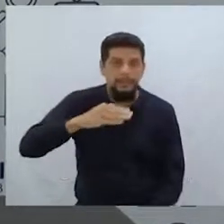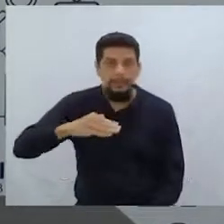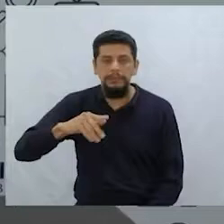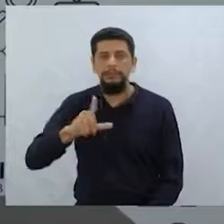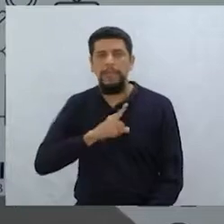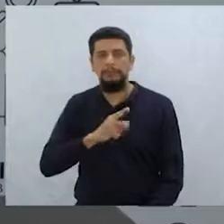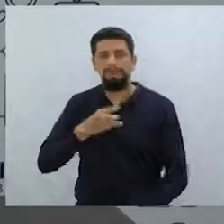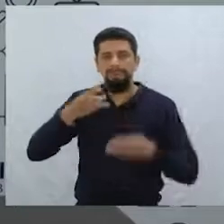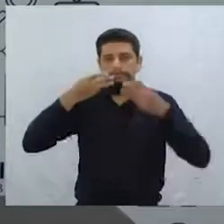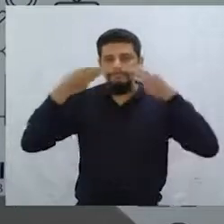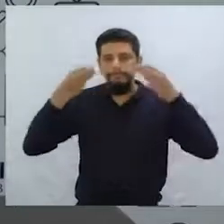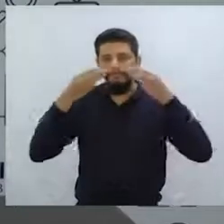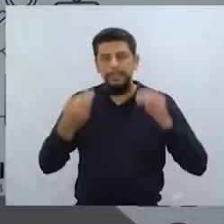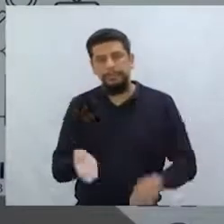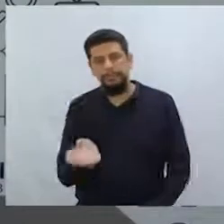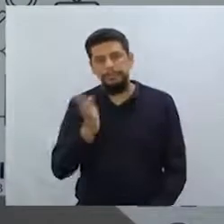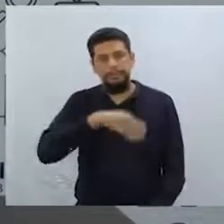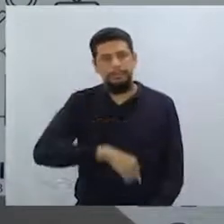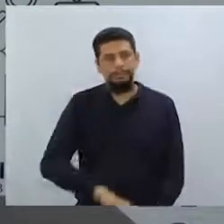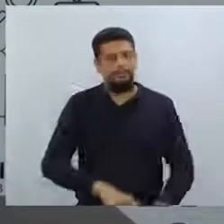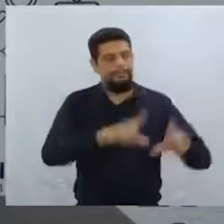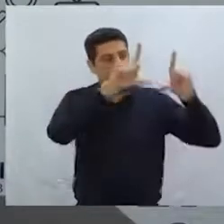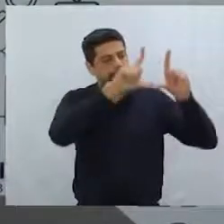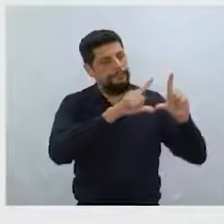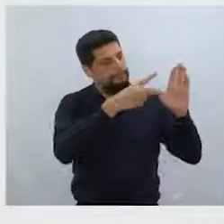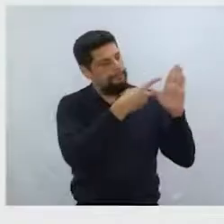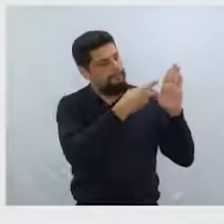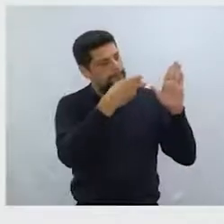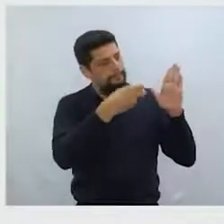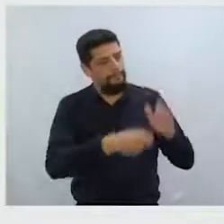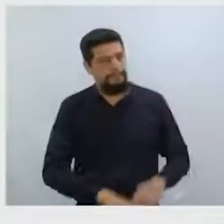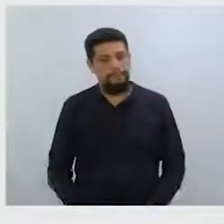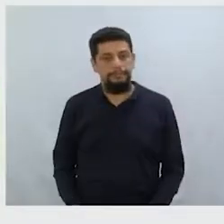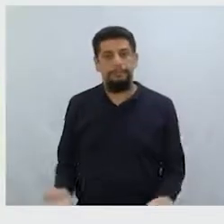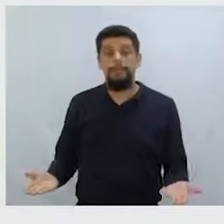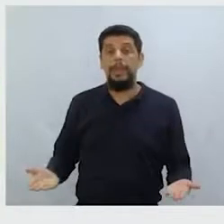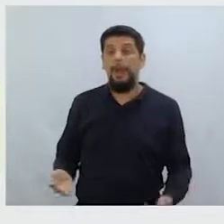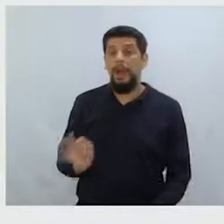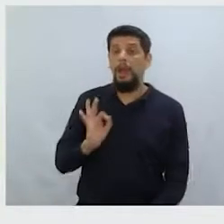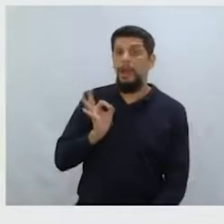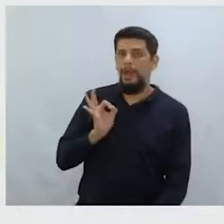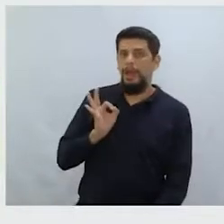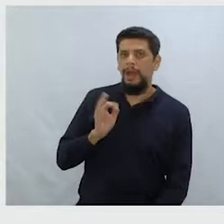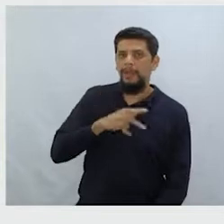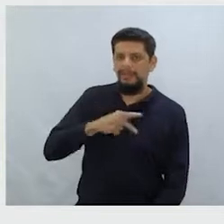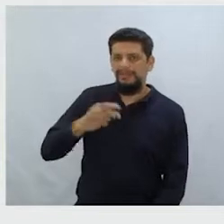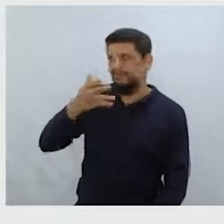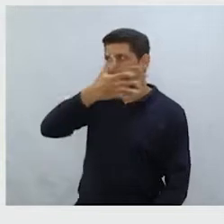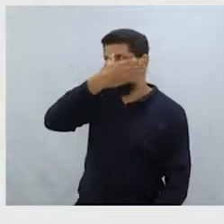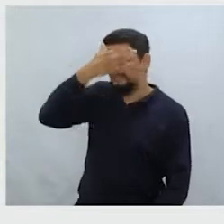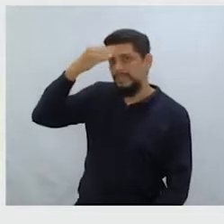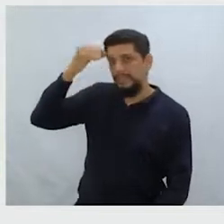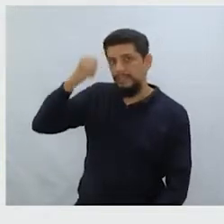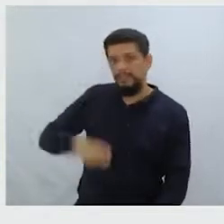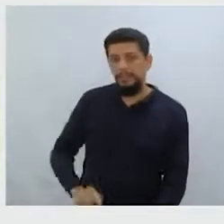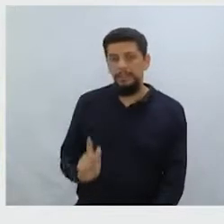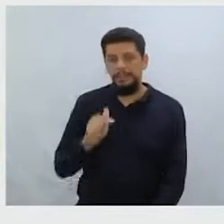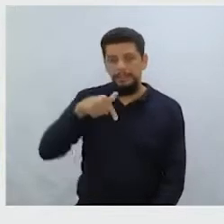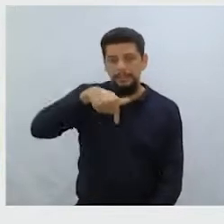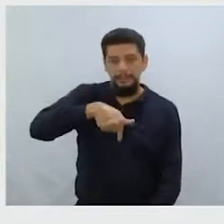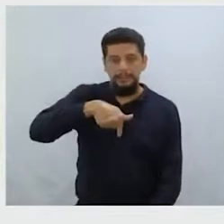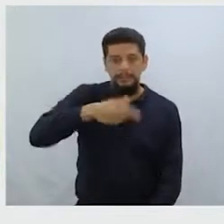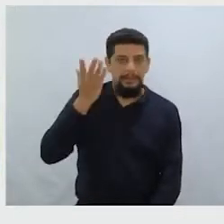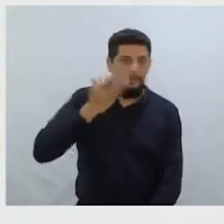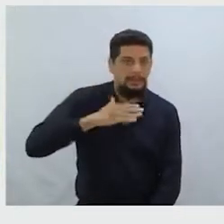têm gato. Vamos fazer isso? Vejam aí na tela de vocês. A professora Márcia esqueceu aqui, ó.